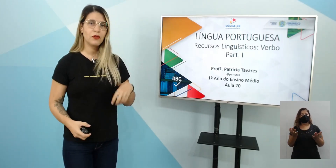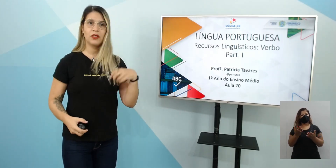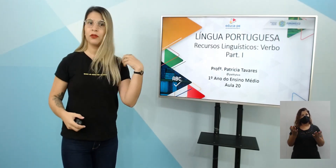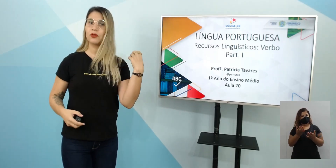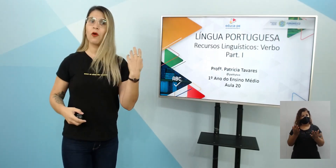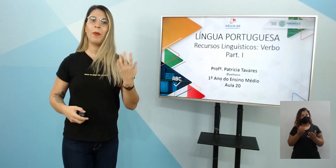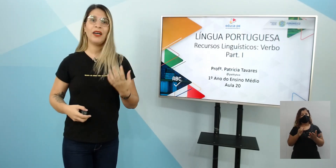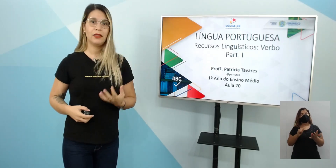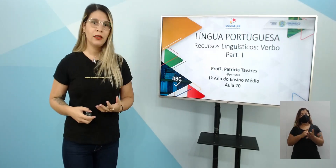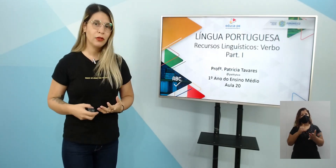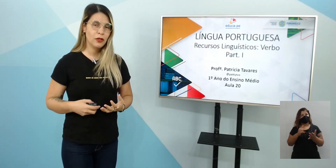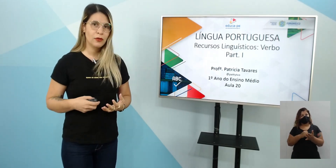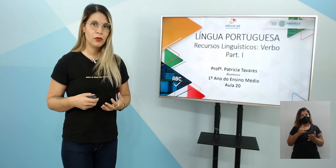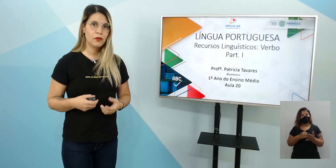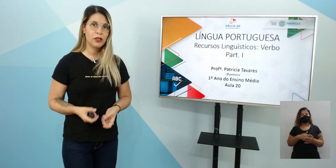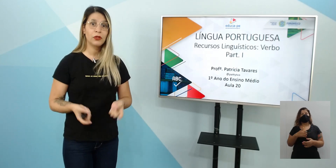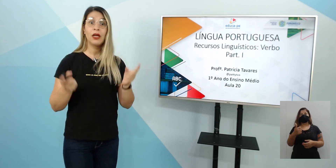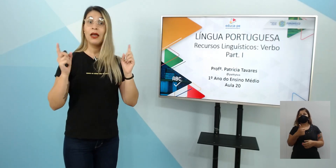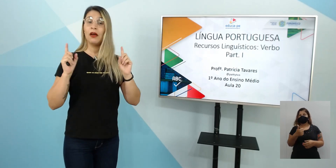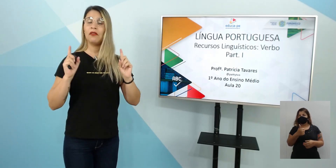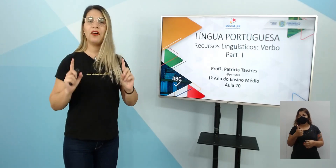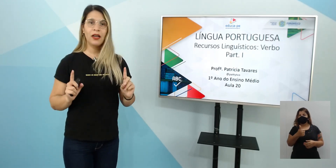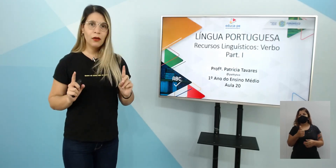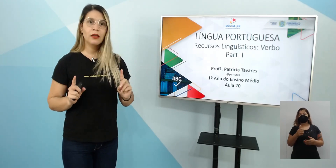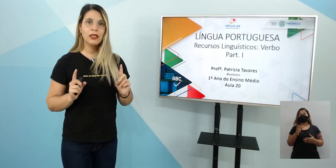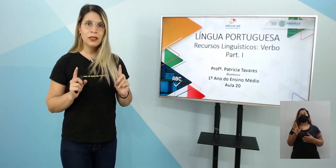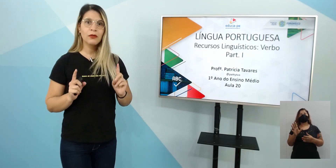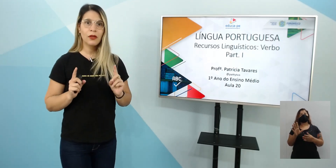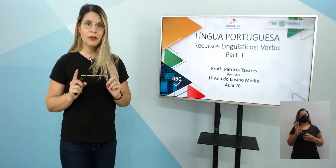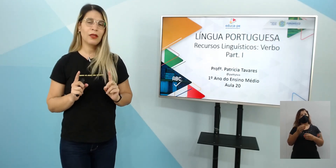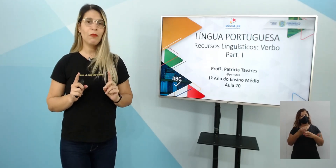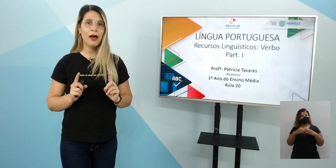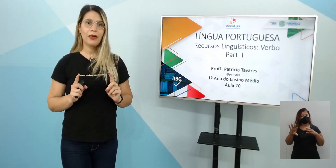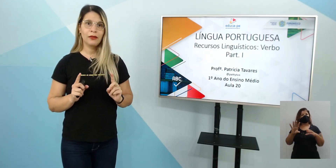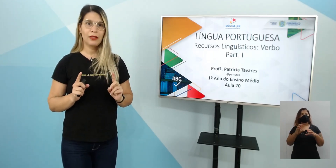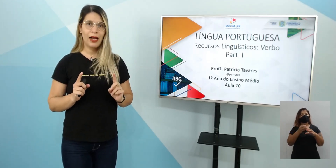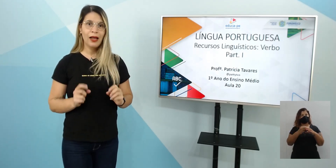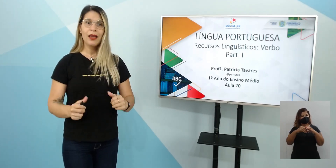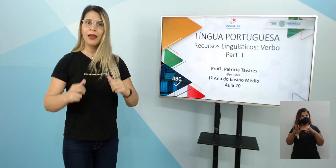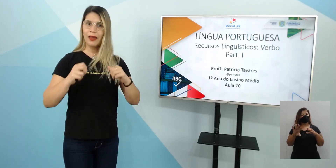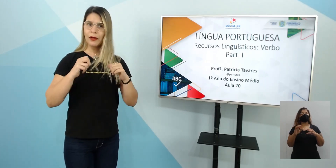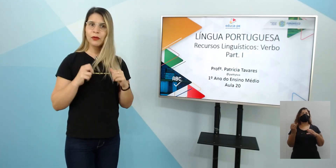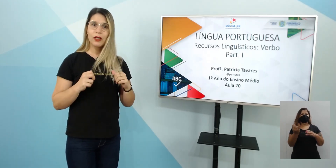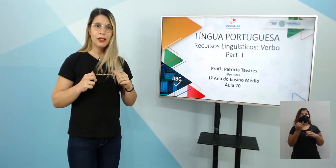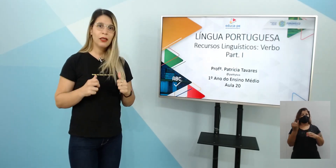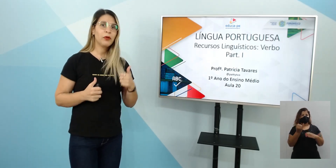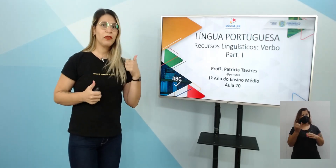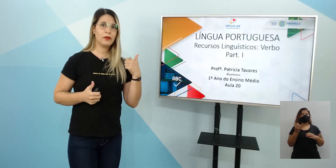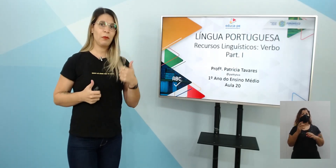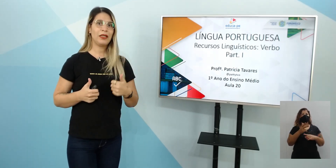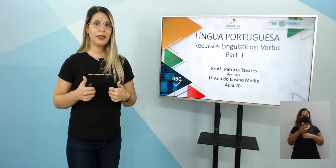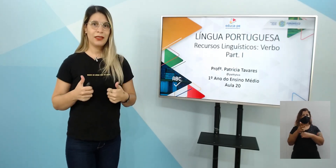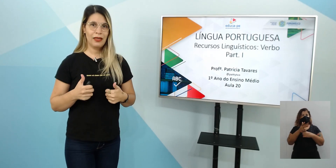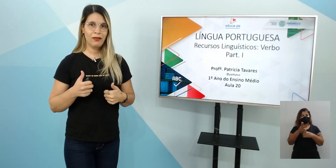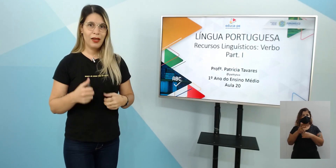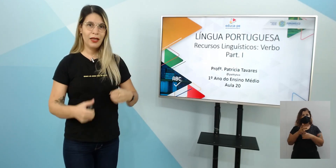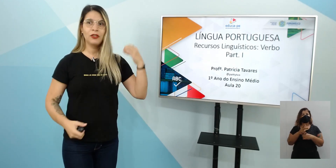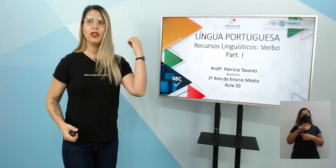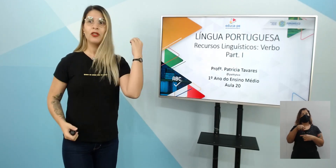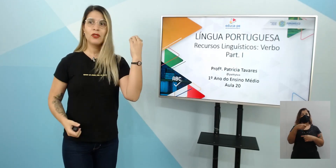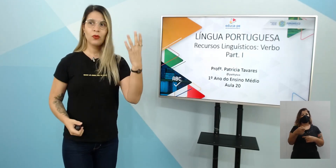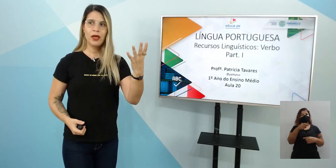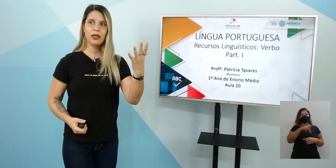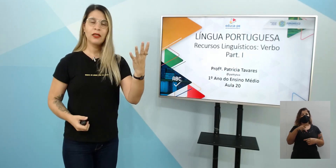nossos vídeos, compartilha os nossos vídeos, valoriza o nosso trabalho, tá? Eu tô aqui, professora Patrícia